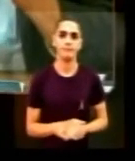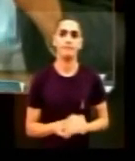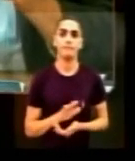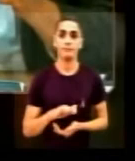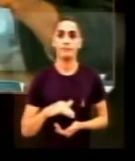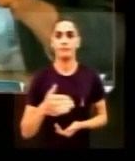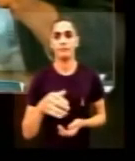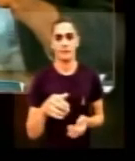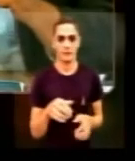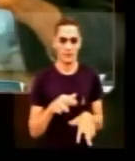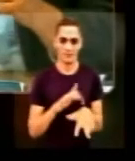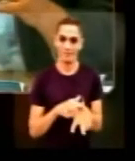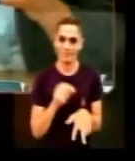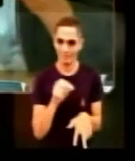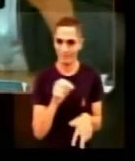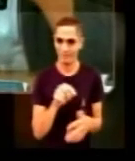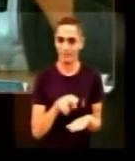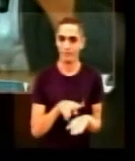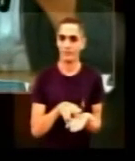óbito, eles são